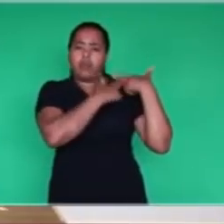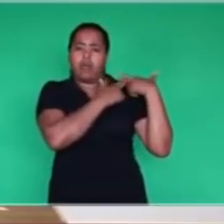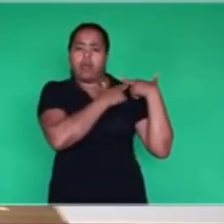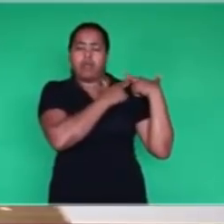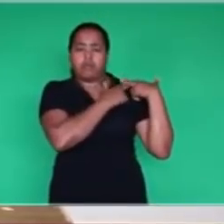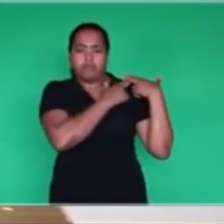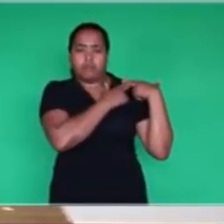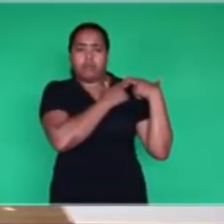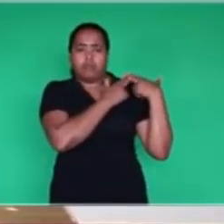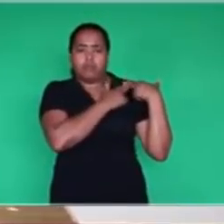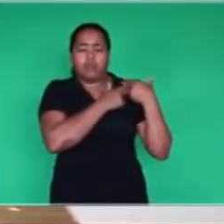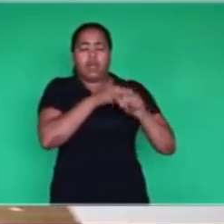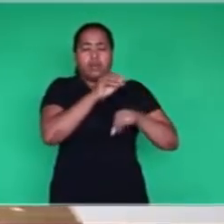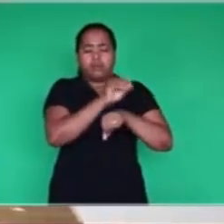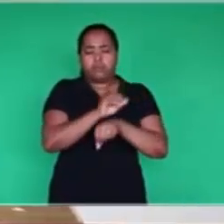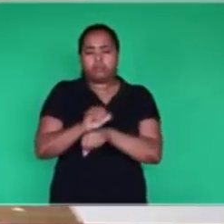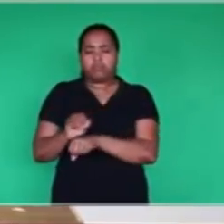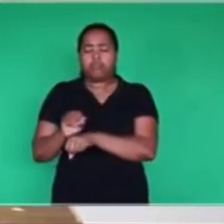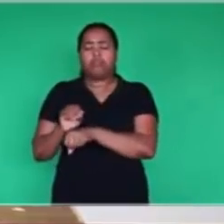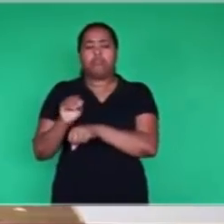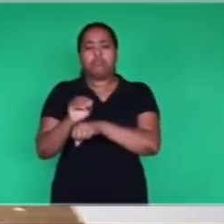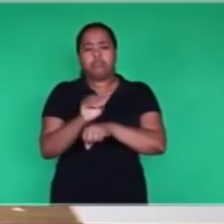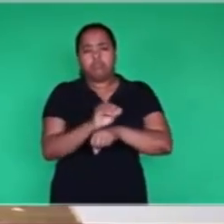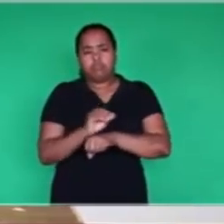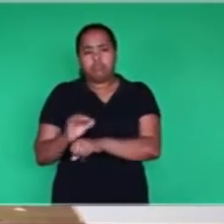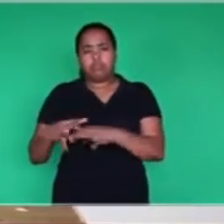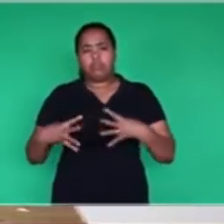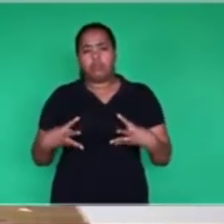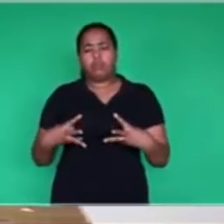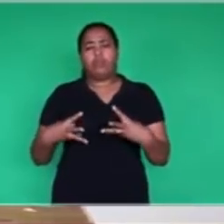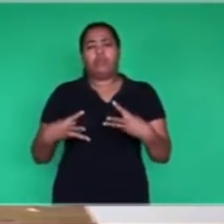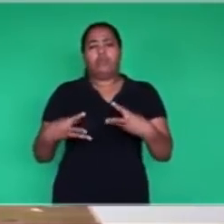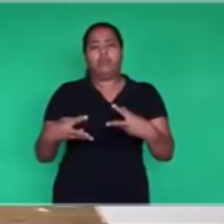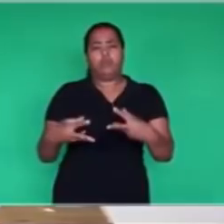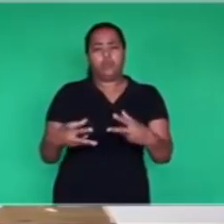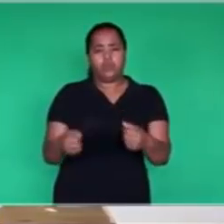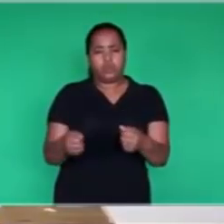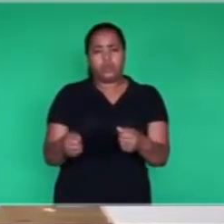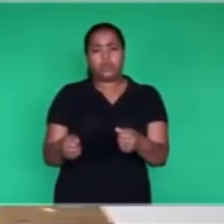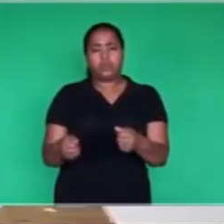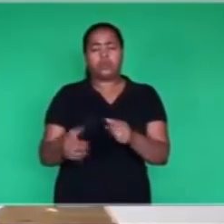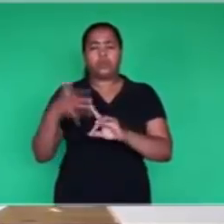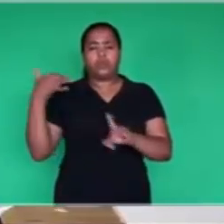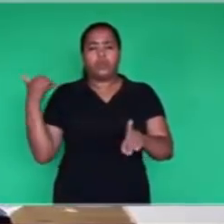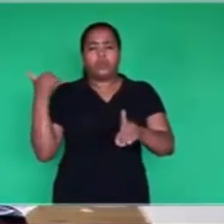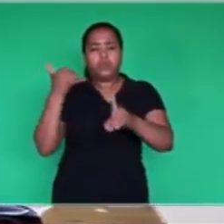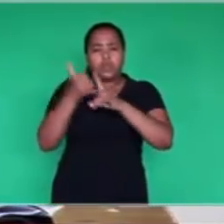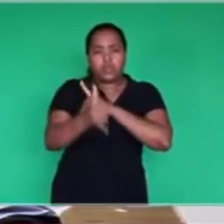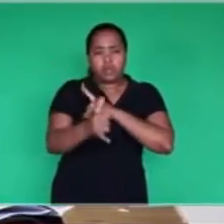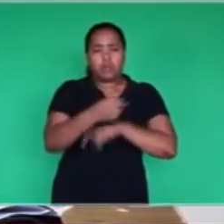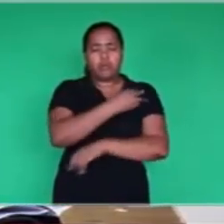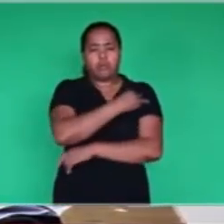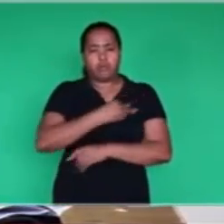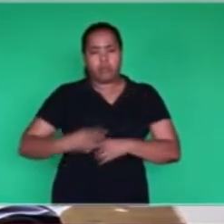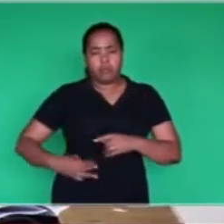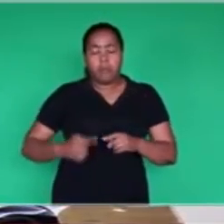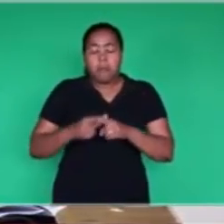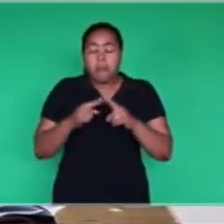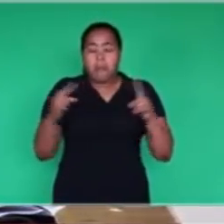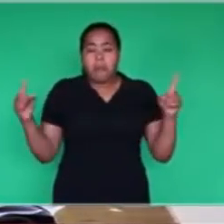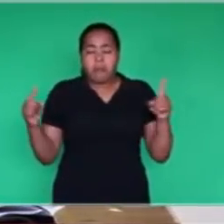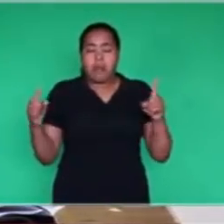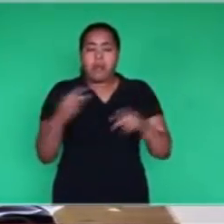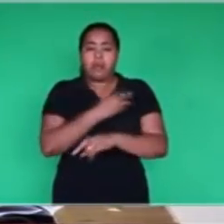responsabilidade de cuidar de tudo aquilo que é profético do Messias. Mas o